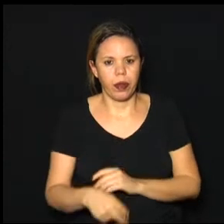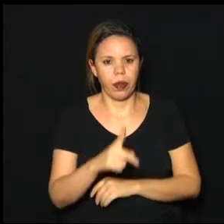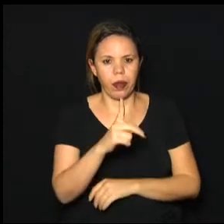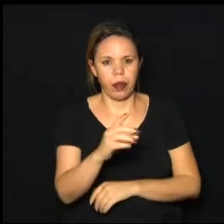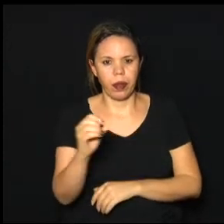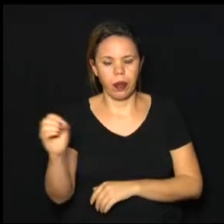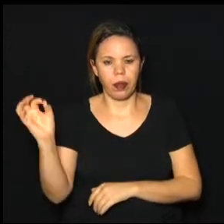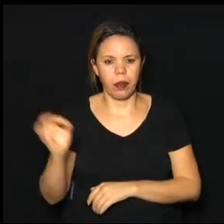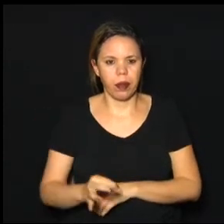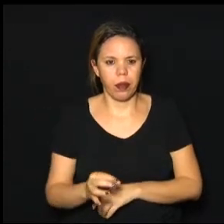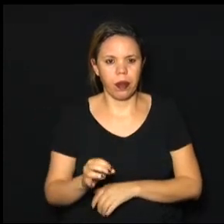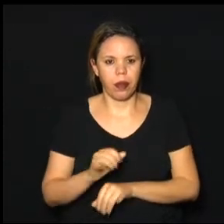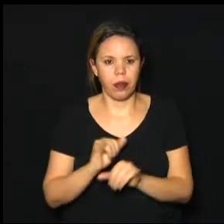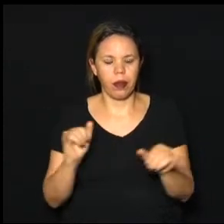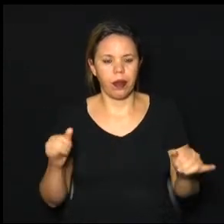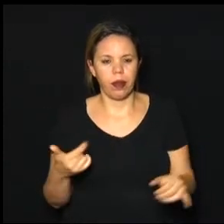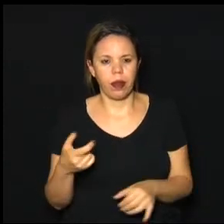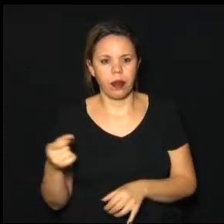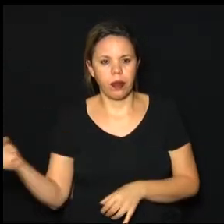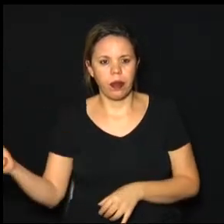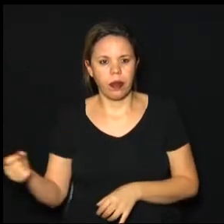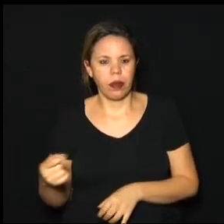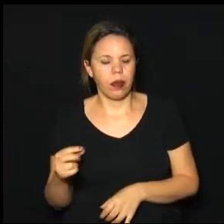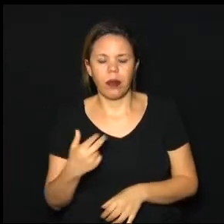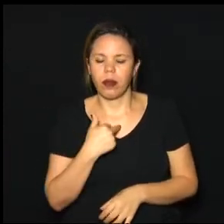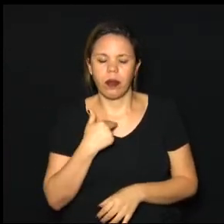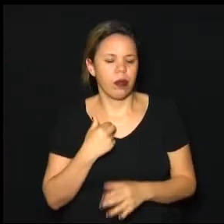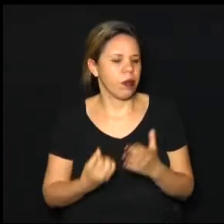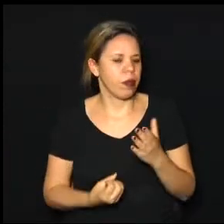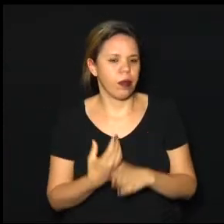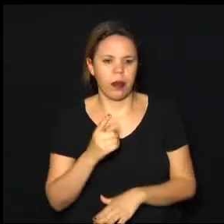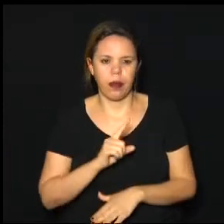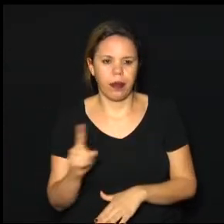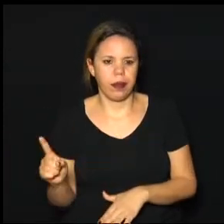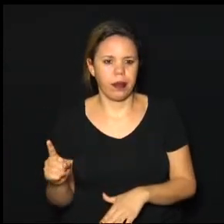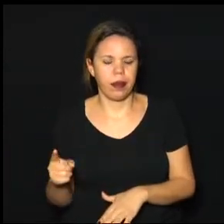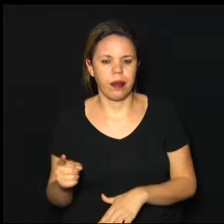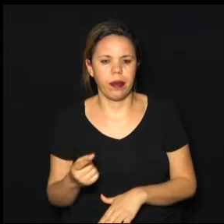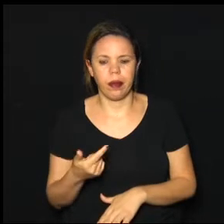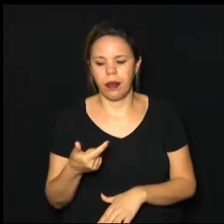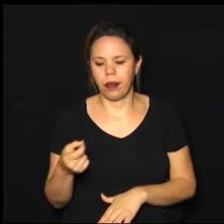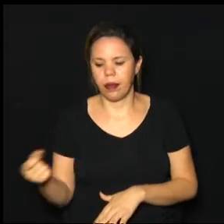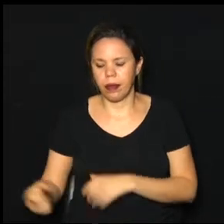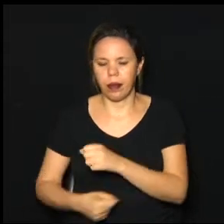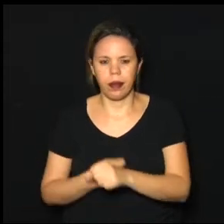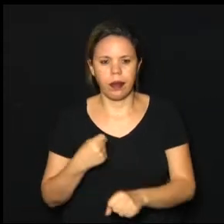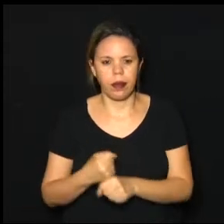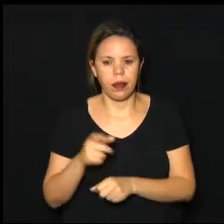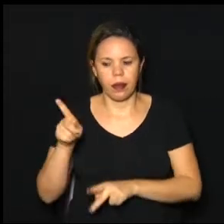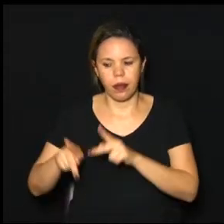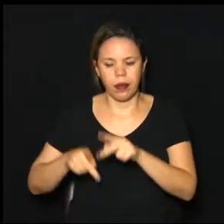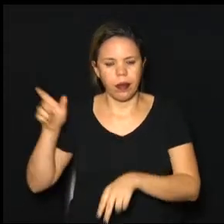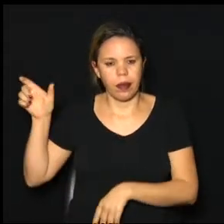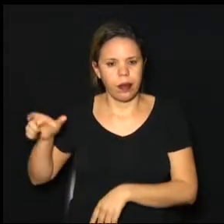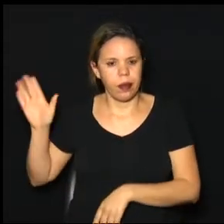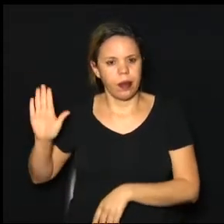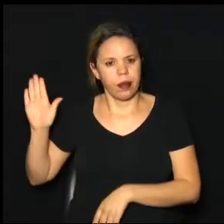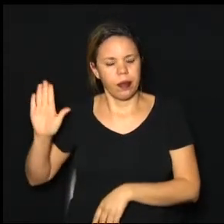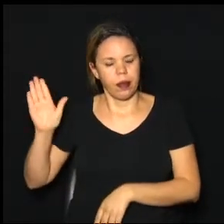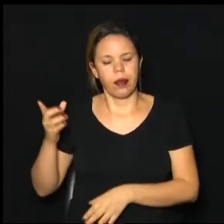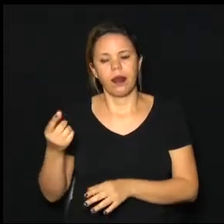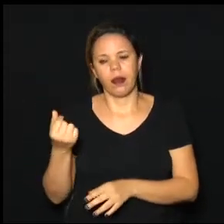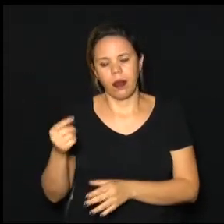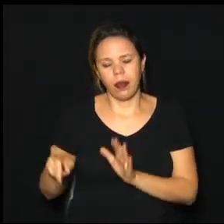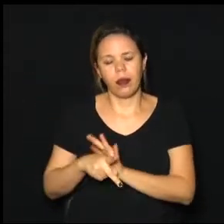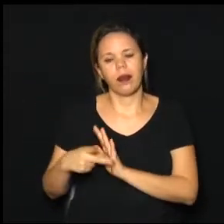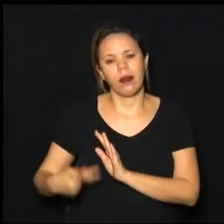campanhas eleitorais. E em 2020, isso não vai poder acontecer. Em 2020, os candidatos poderão, sim, utilizar recursos próprios nas